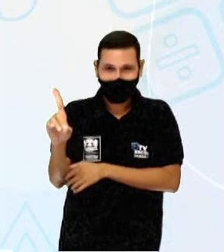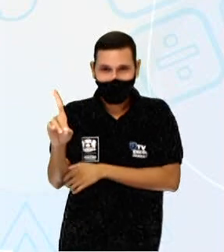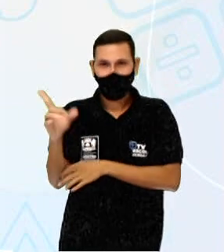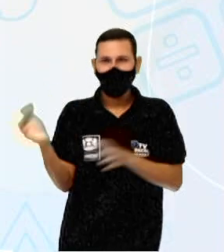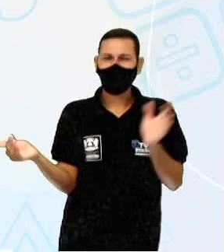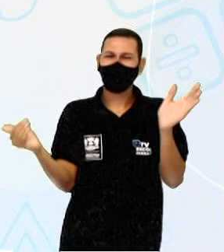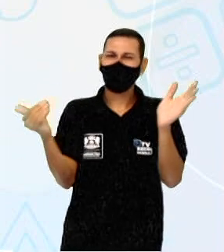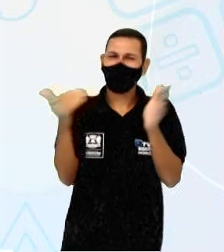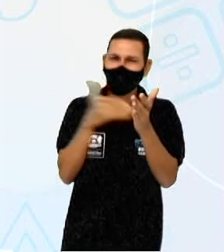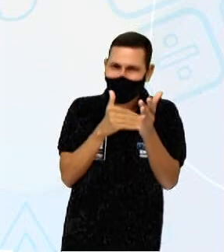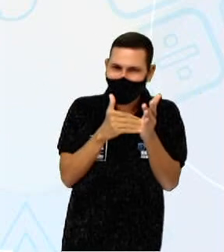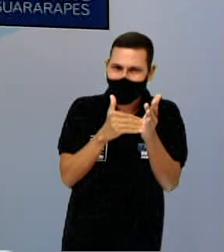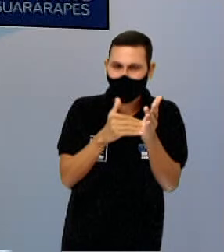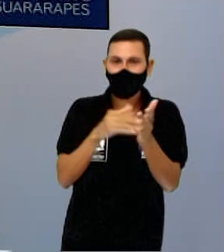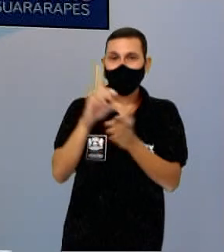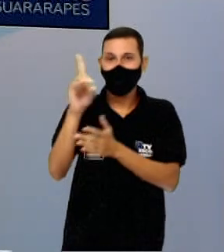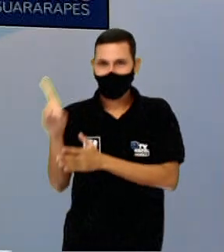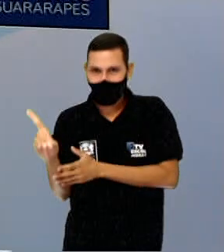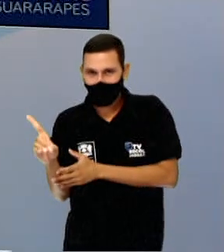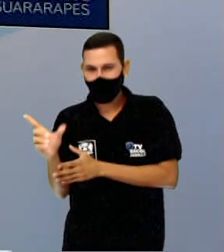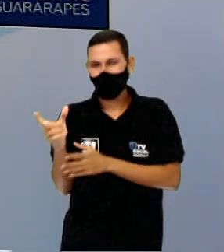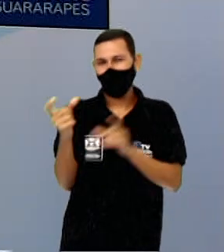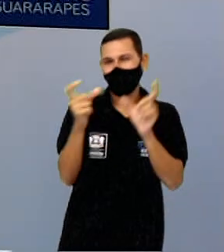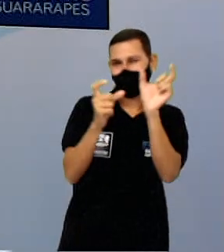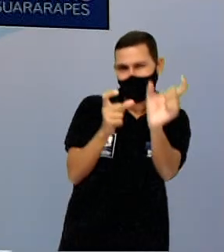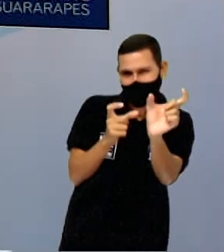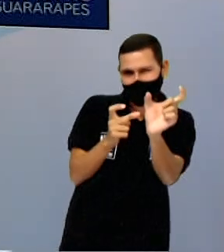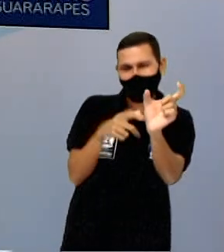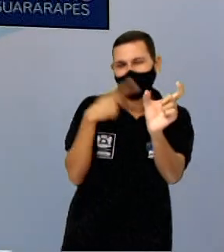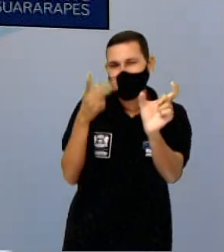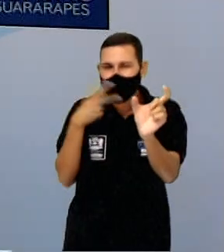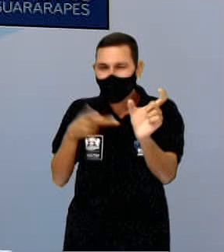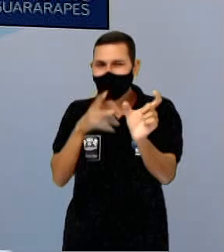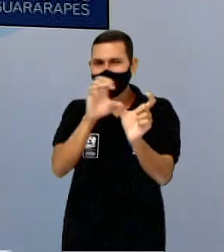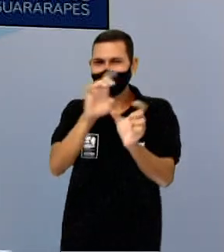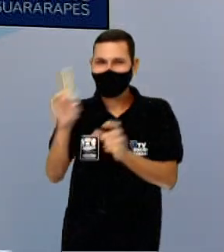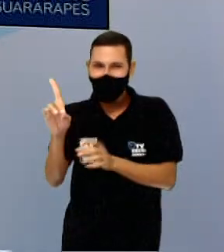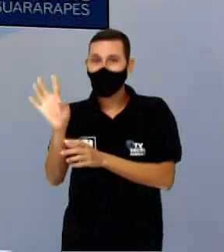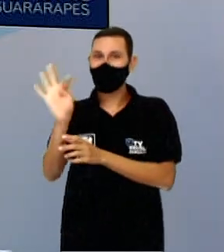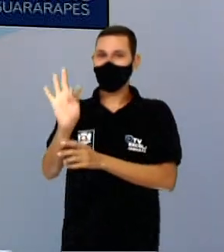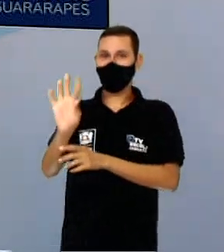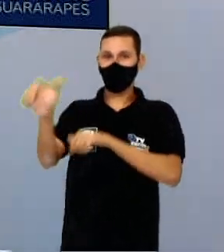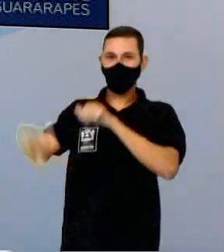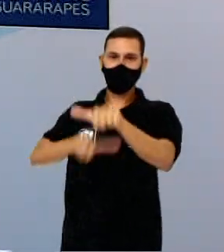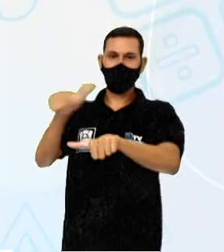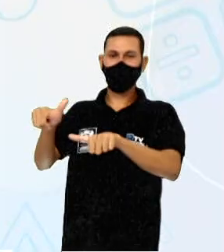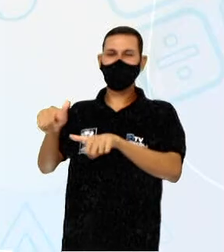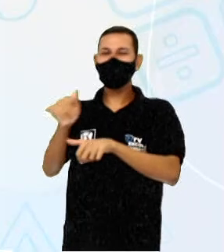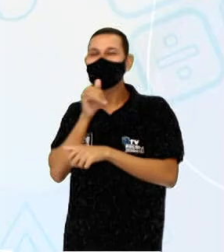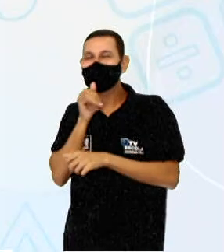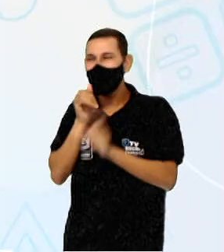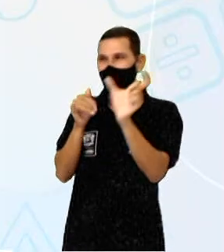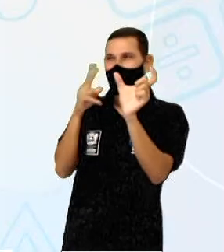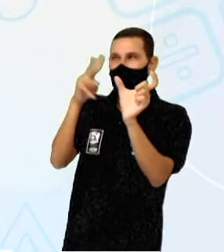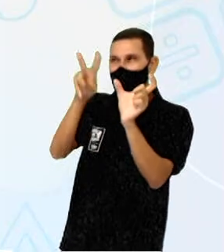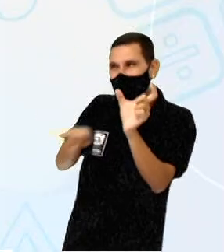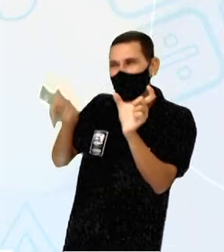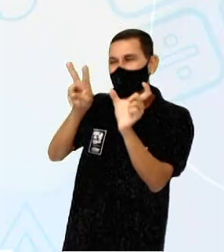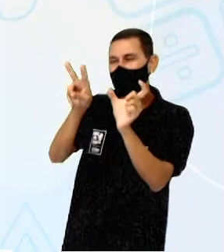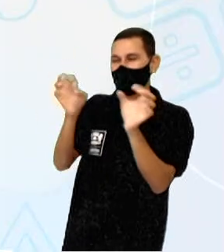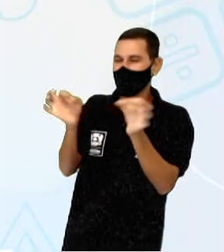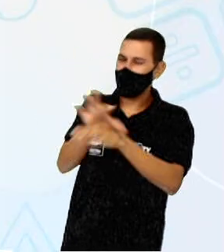esse final aqui nas palavras, a pronúncia do ED vai ser T. Por exemplo, help, acaba em P, não é